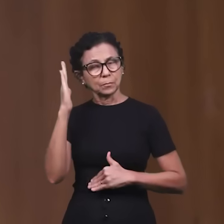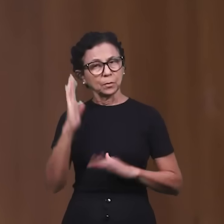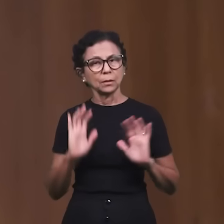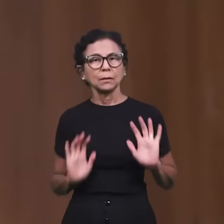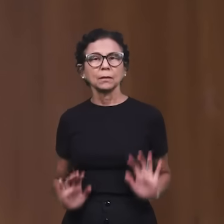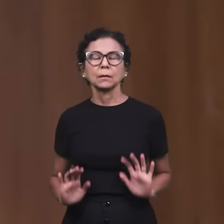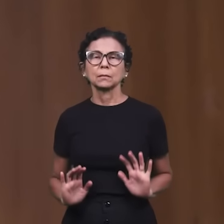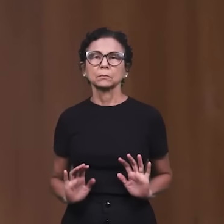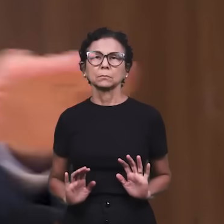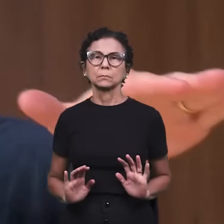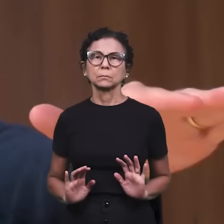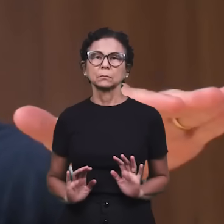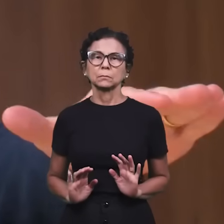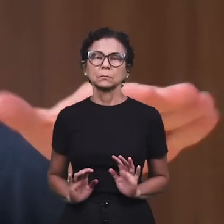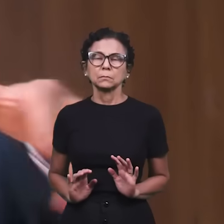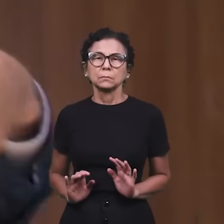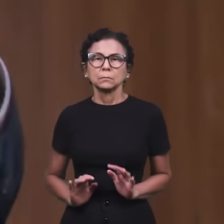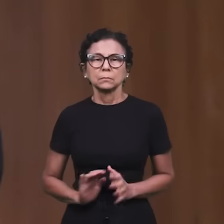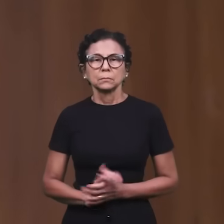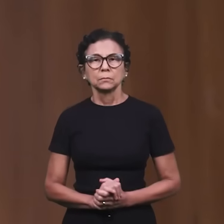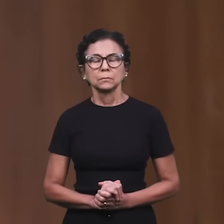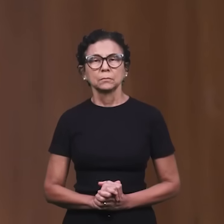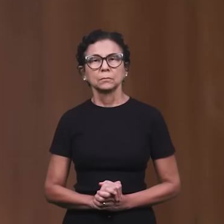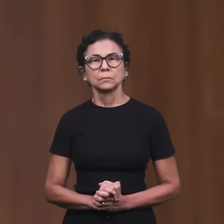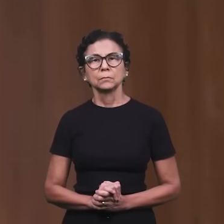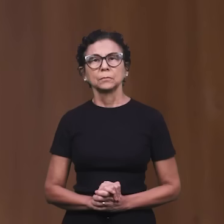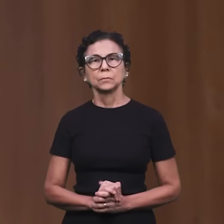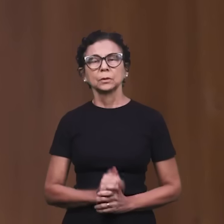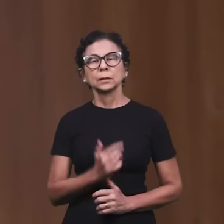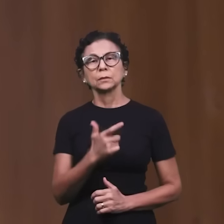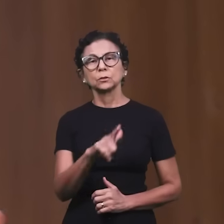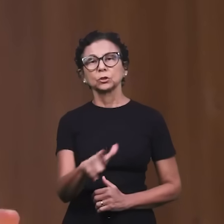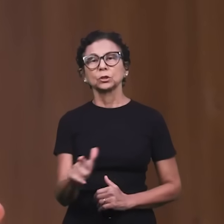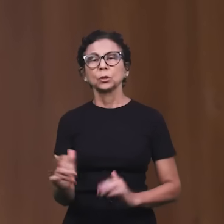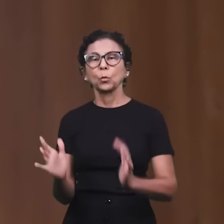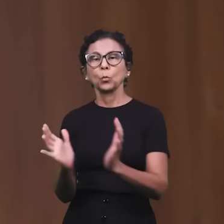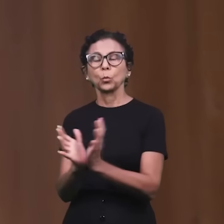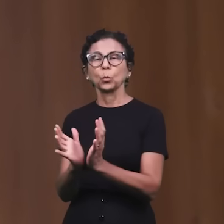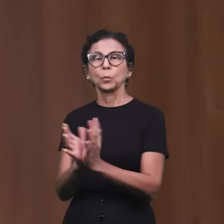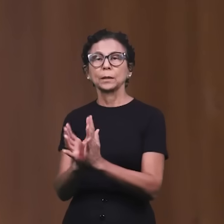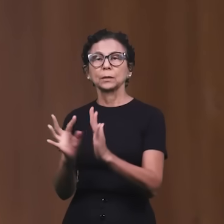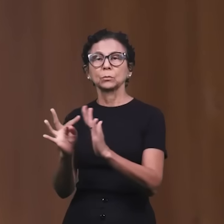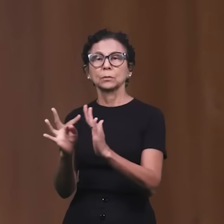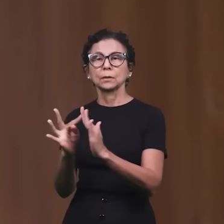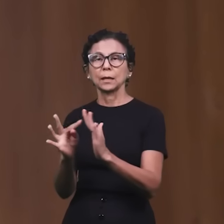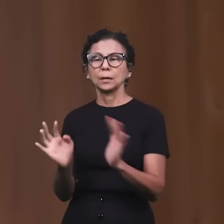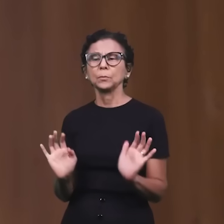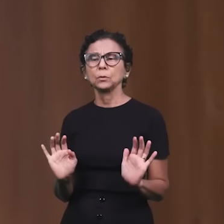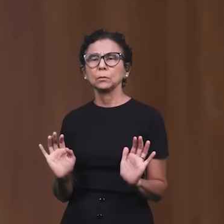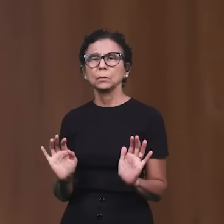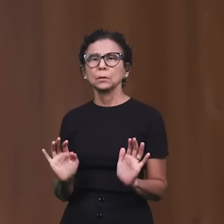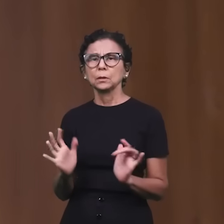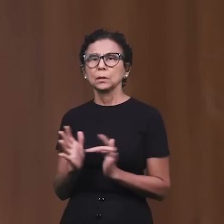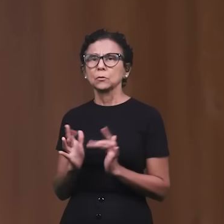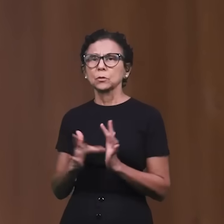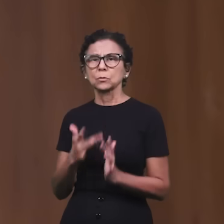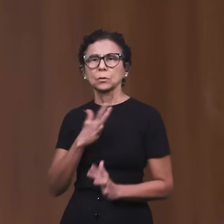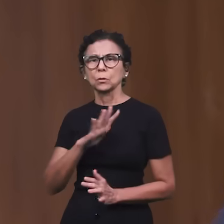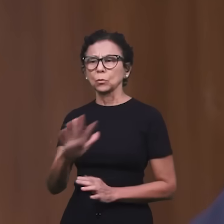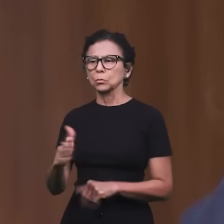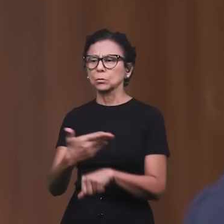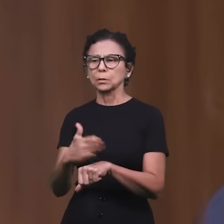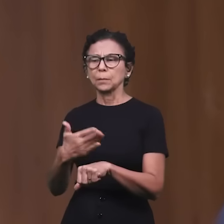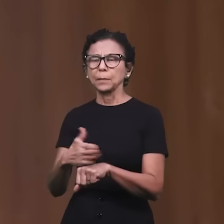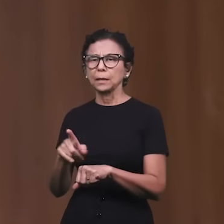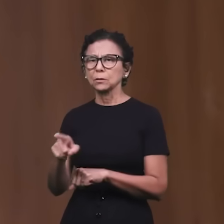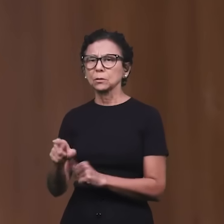que ser feito. Ele tirou a turma que estava ali indevidamente praticando aquilo. Então você não tem